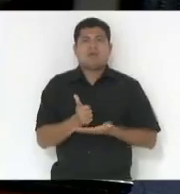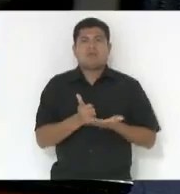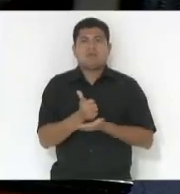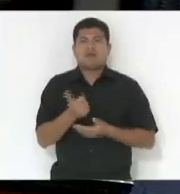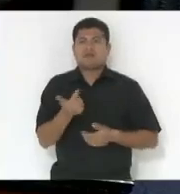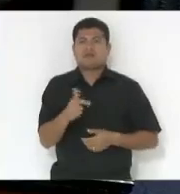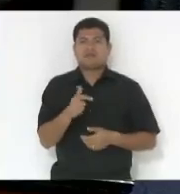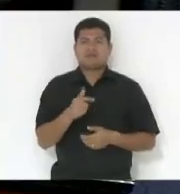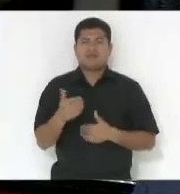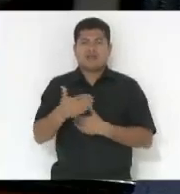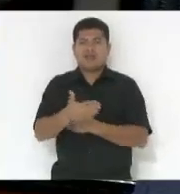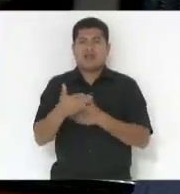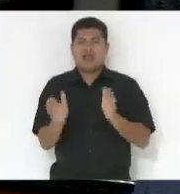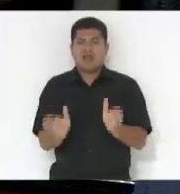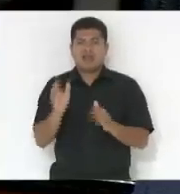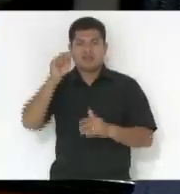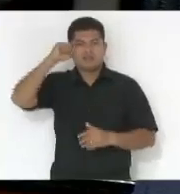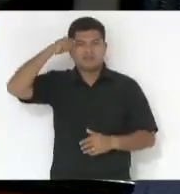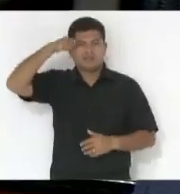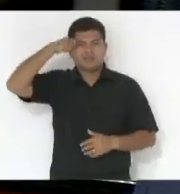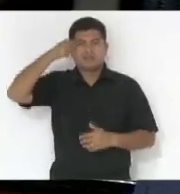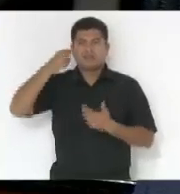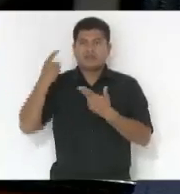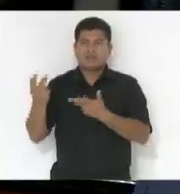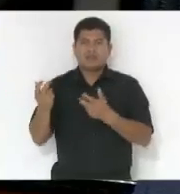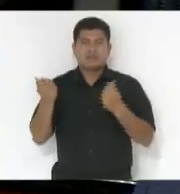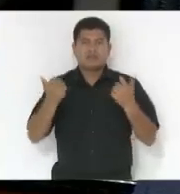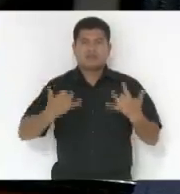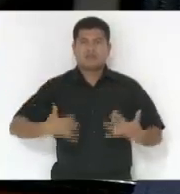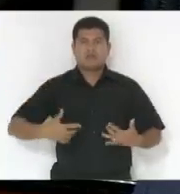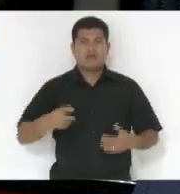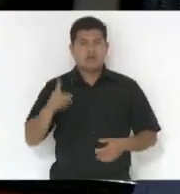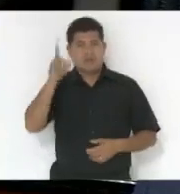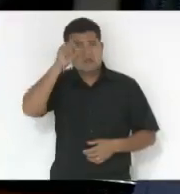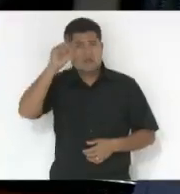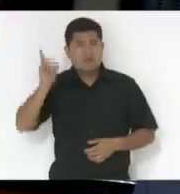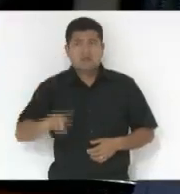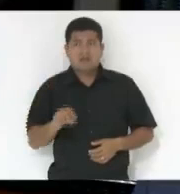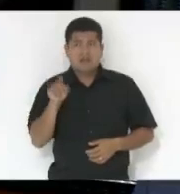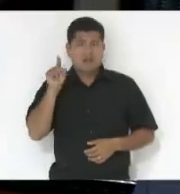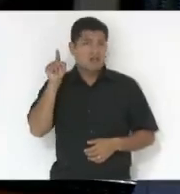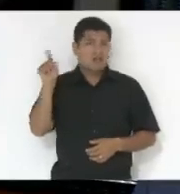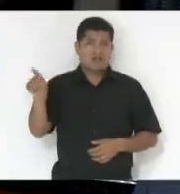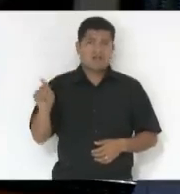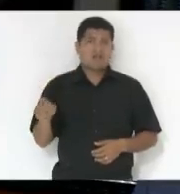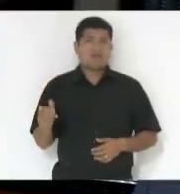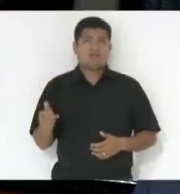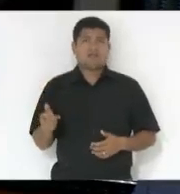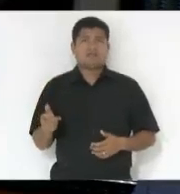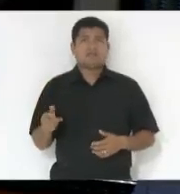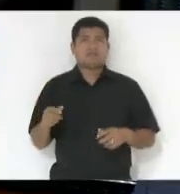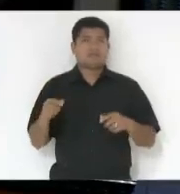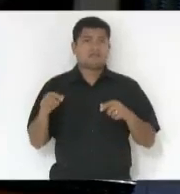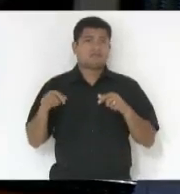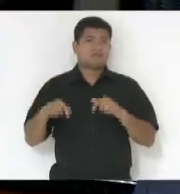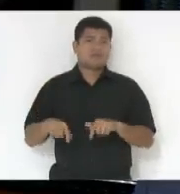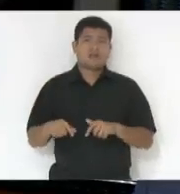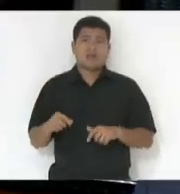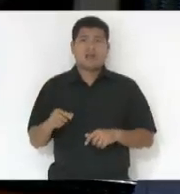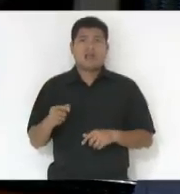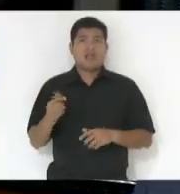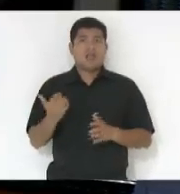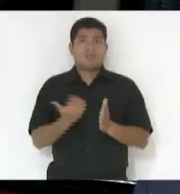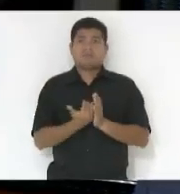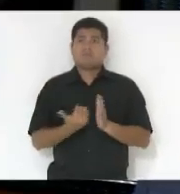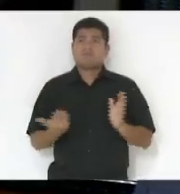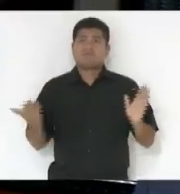preta, que ele sequer tinha conhecimento de algo que é muito